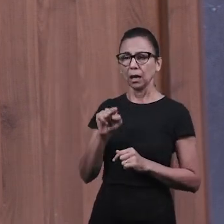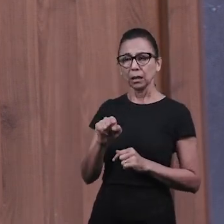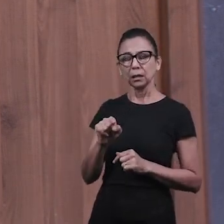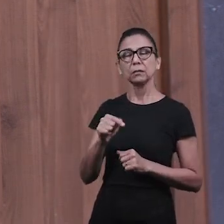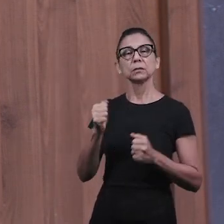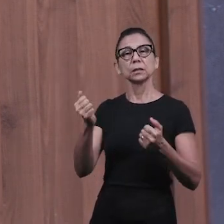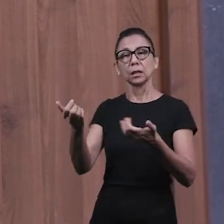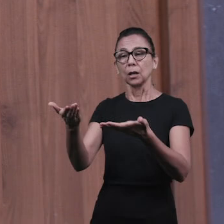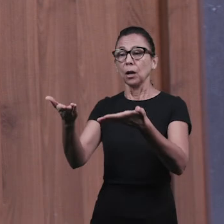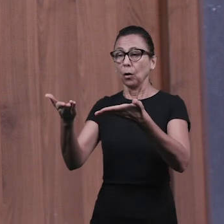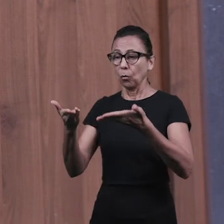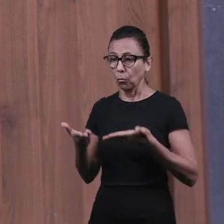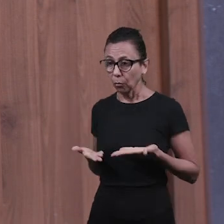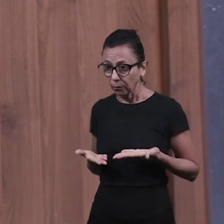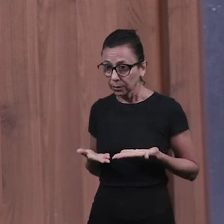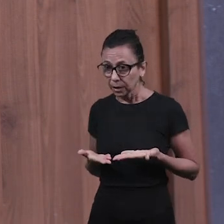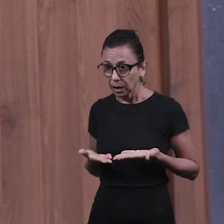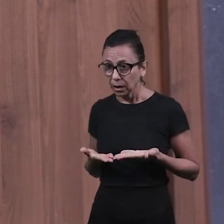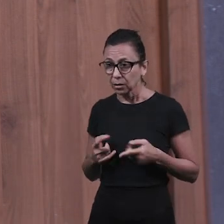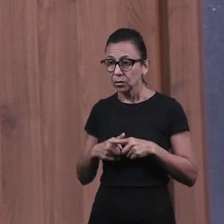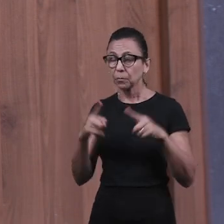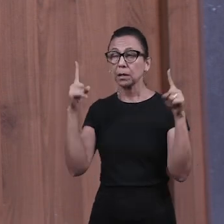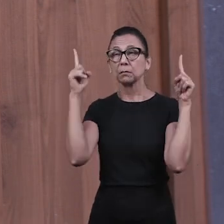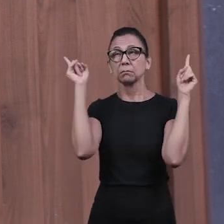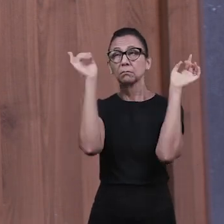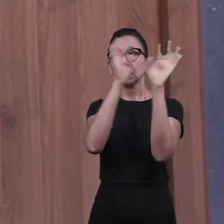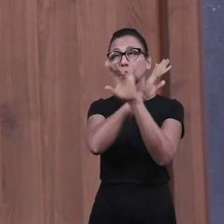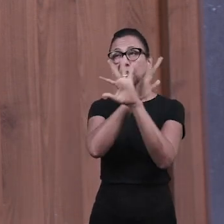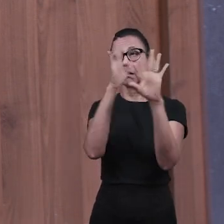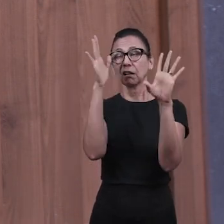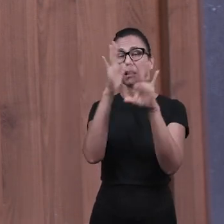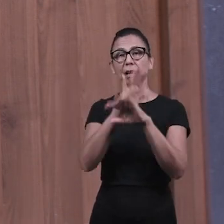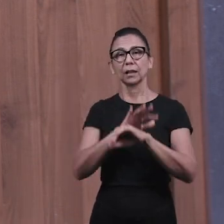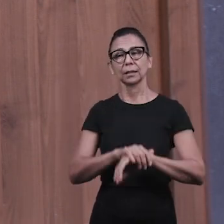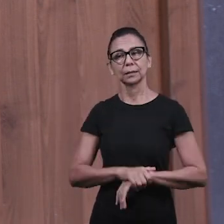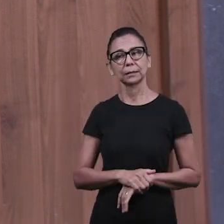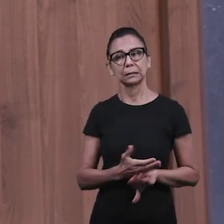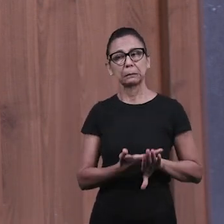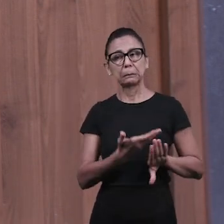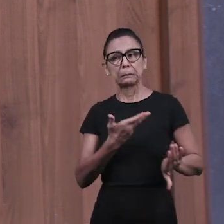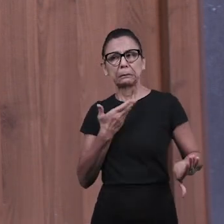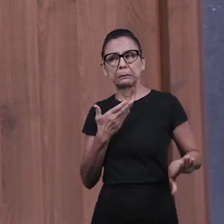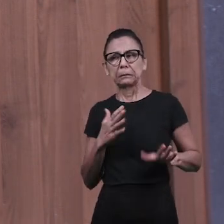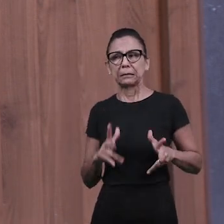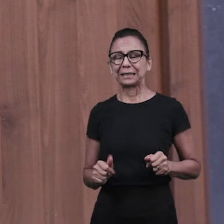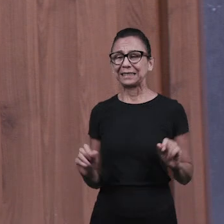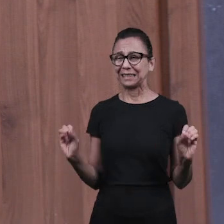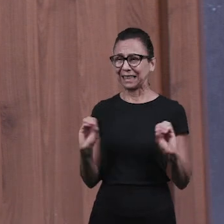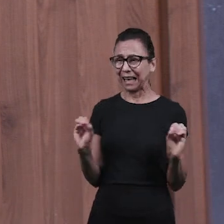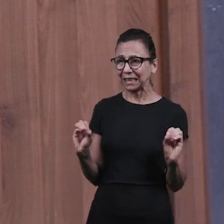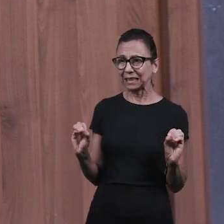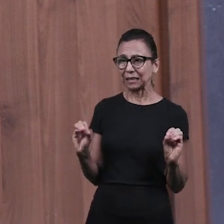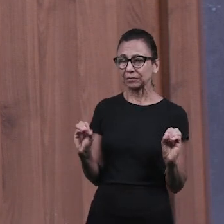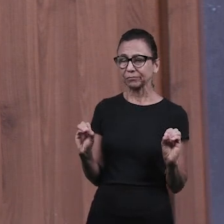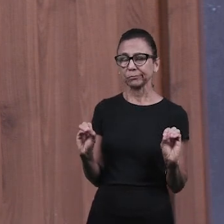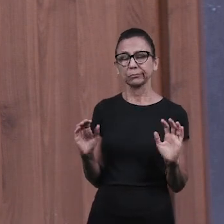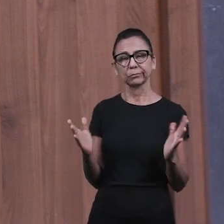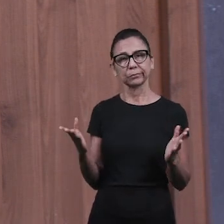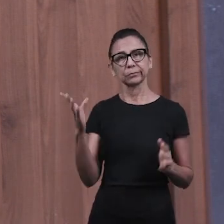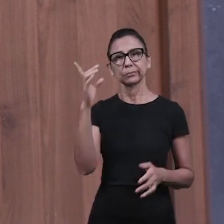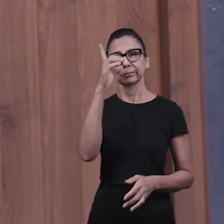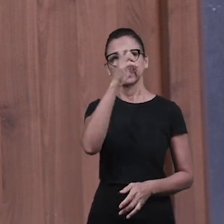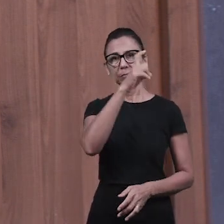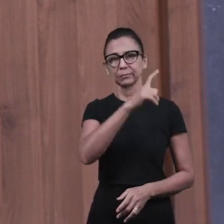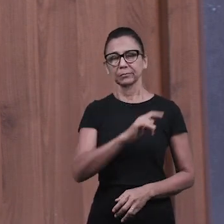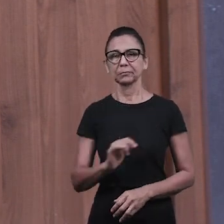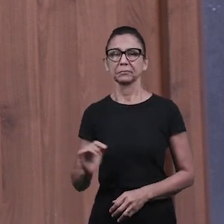não se preparar para atender ao convite é mesmo uma loucura. A paz do Senhor Jesus, meu irmão.